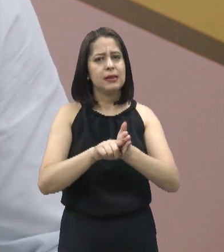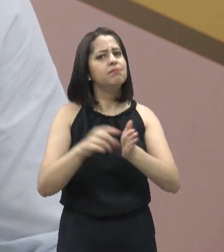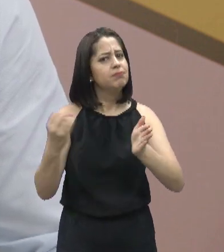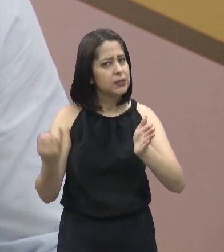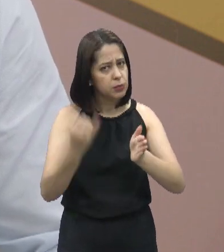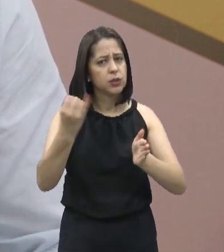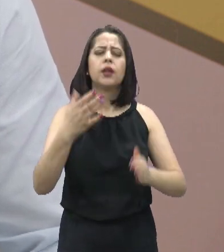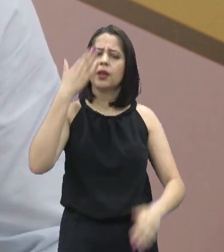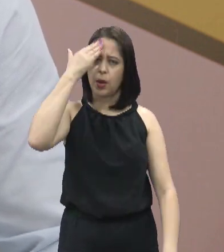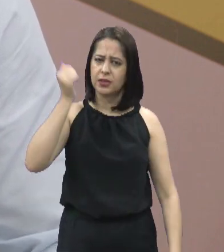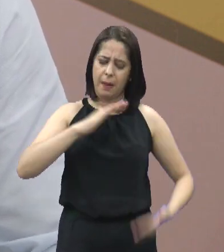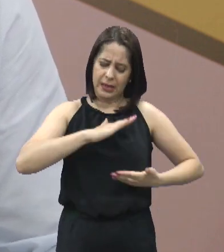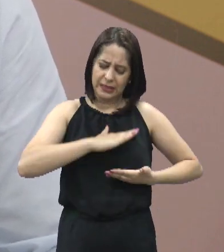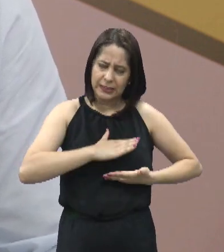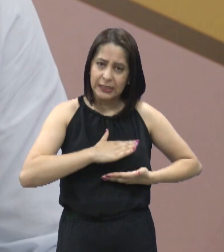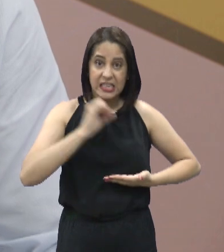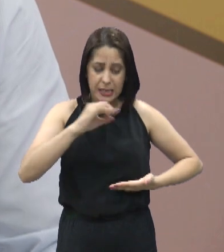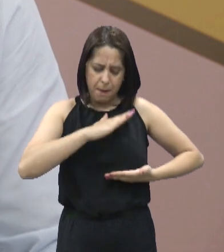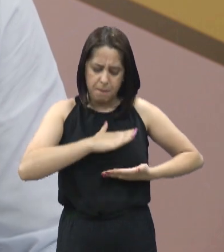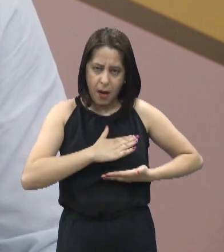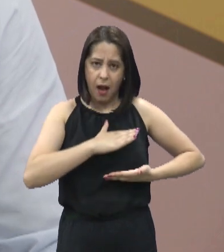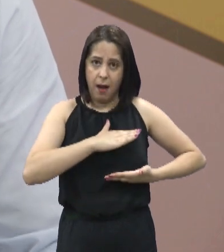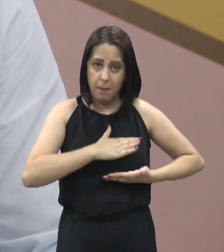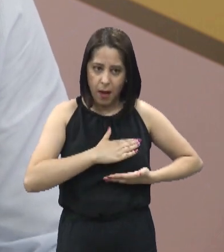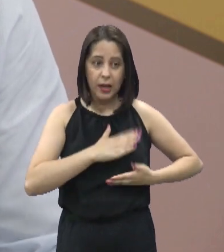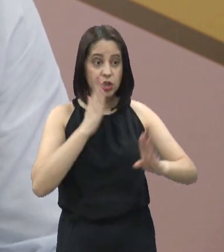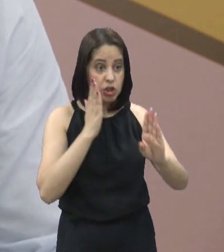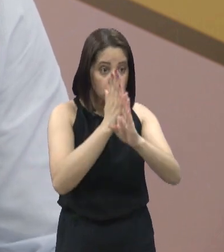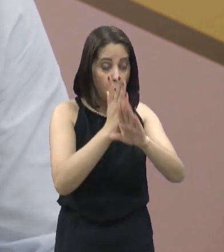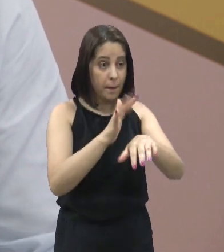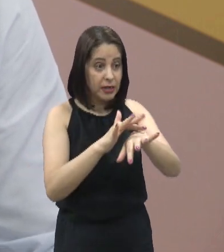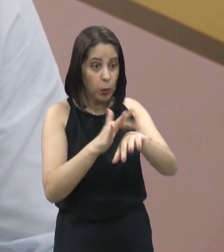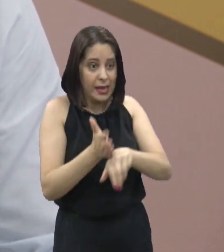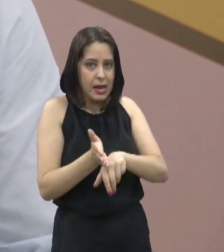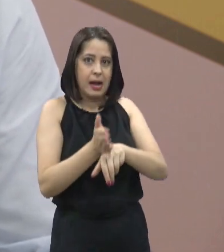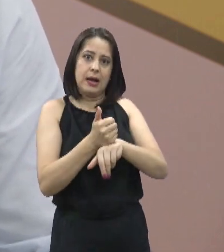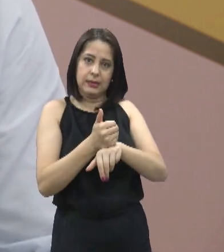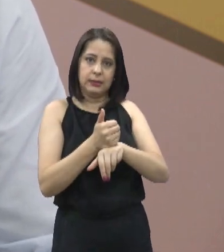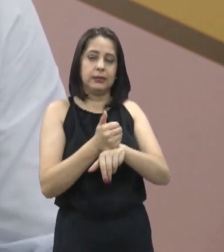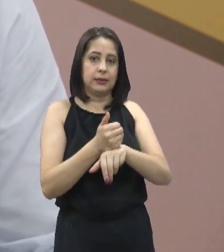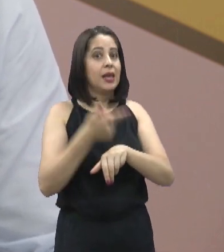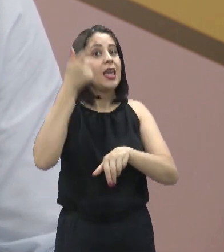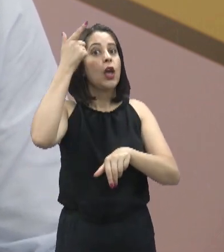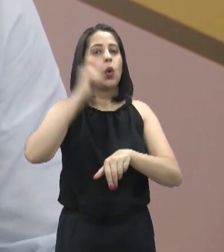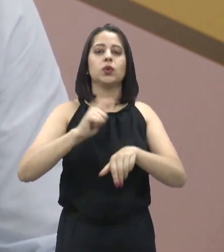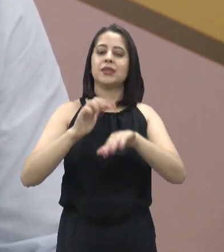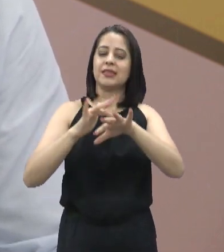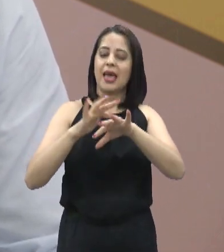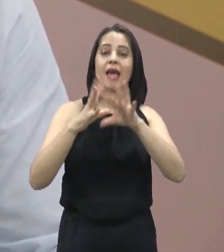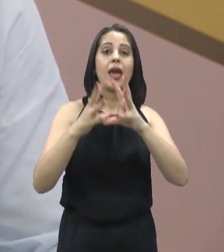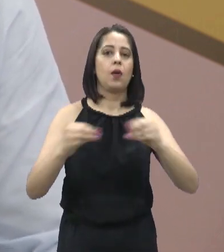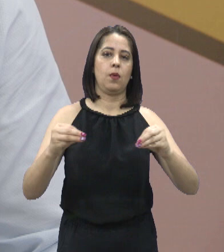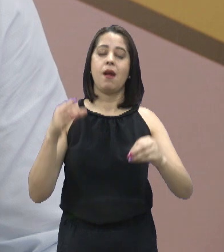fazer a mamografia, a gente aumenta o número de diagnósticos iniciais da doença, a gente consegue uma cura mais